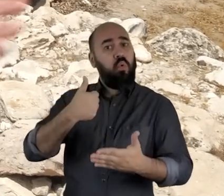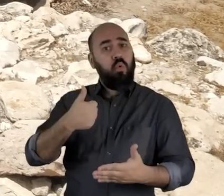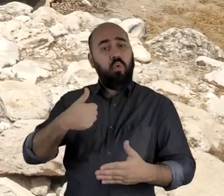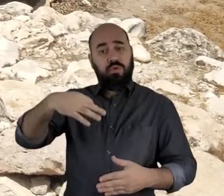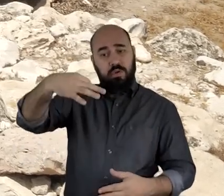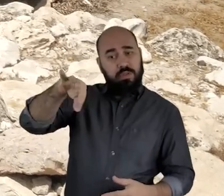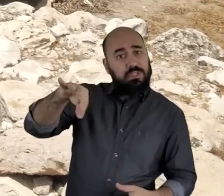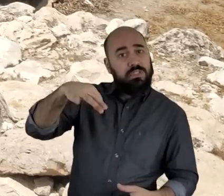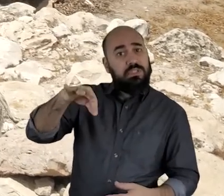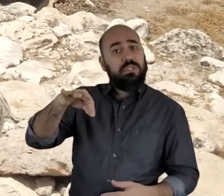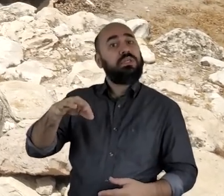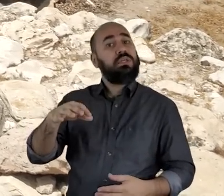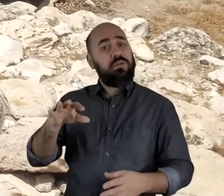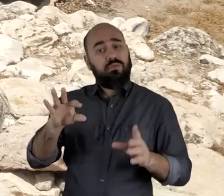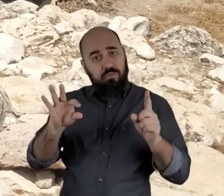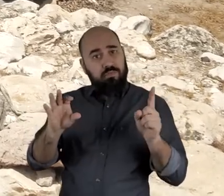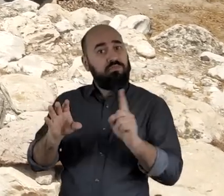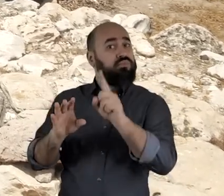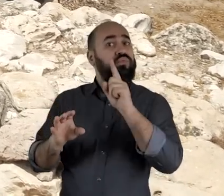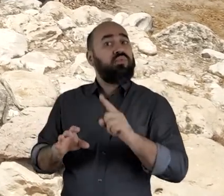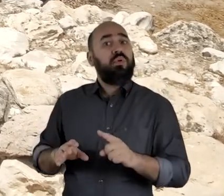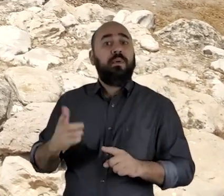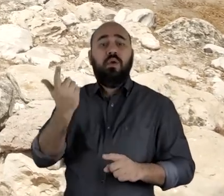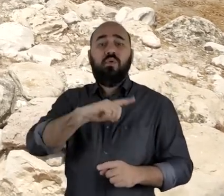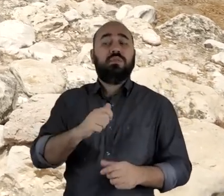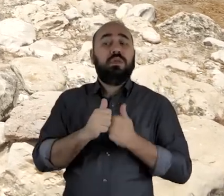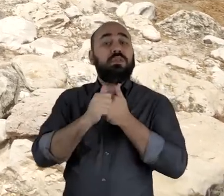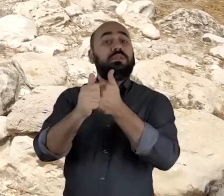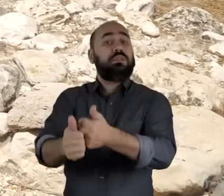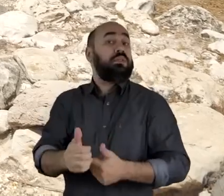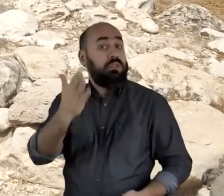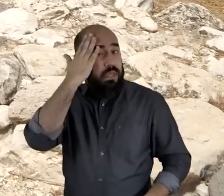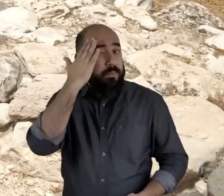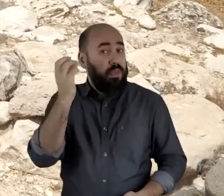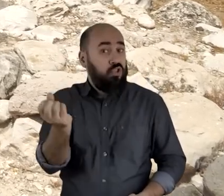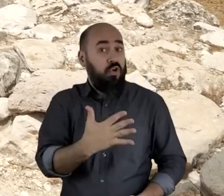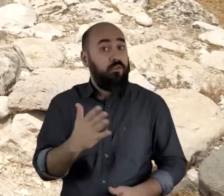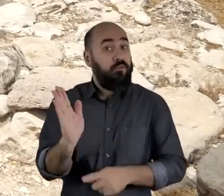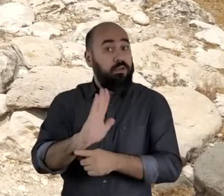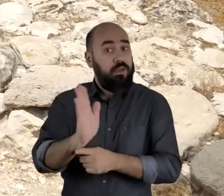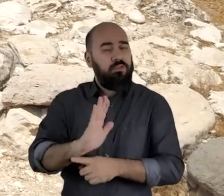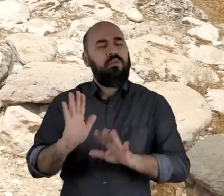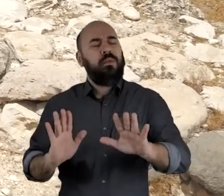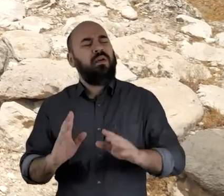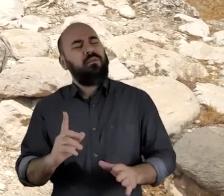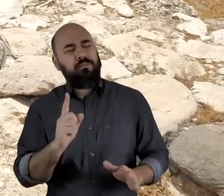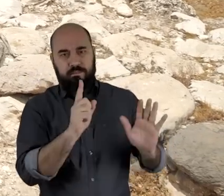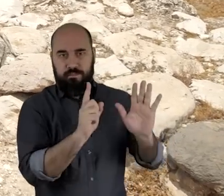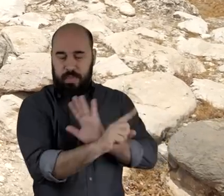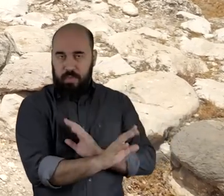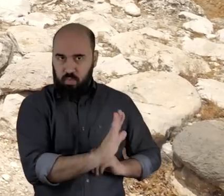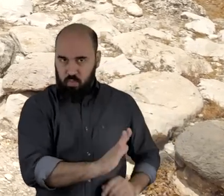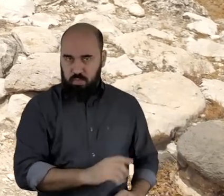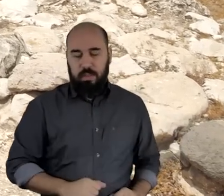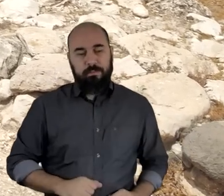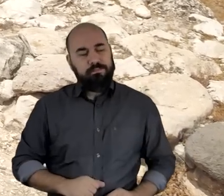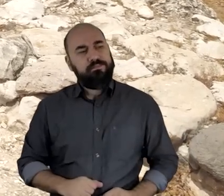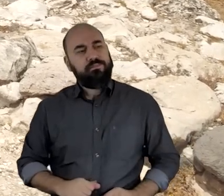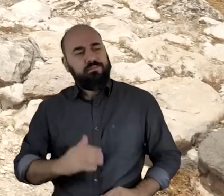família Novo Tempo, da família do Evidências. E você vai ver esse vídeo que nós fizemos lá sobre Hirbert Keiafa. Mas voltando aqui para perguntar para o